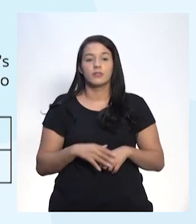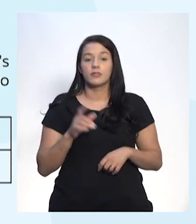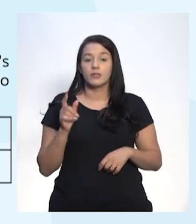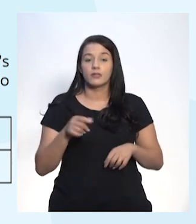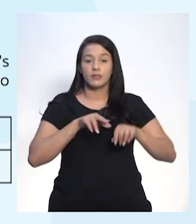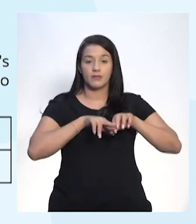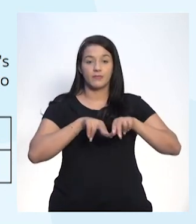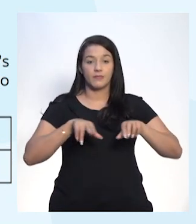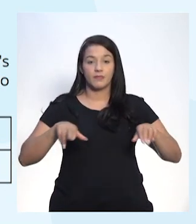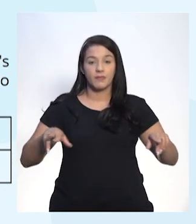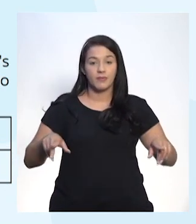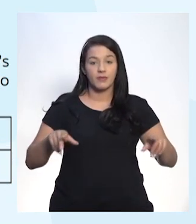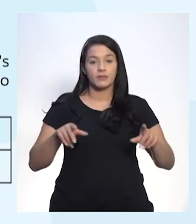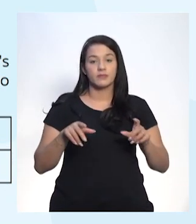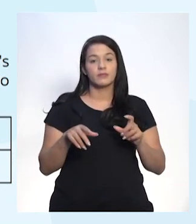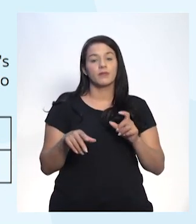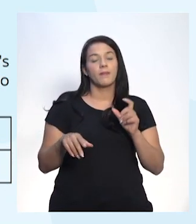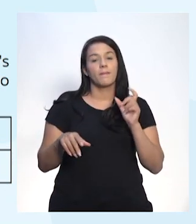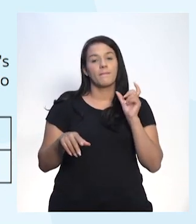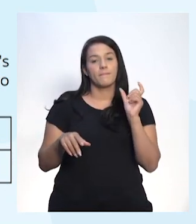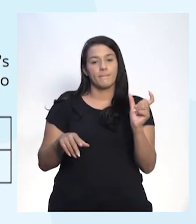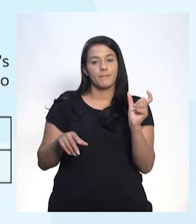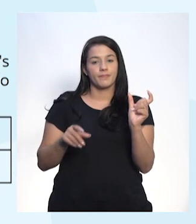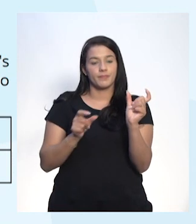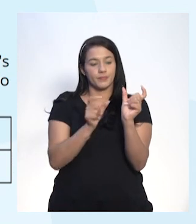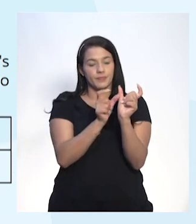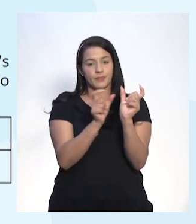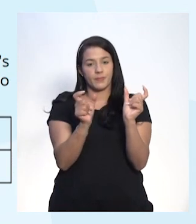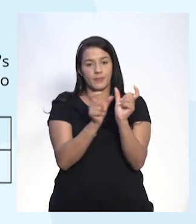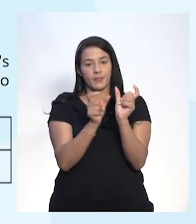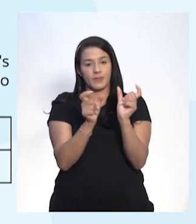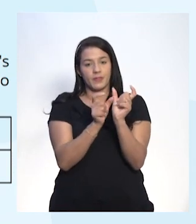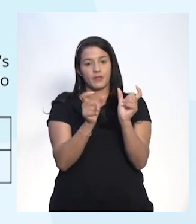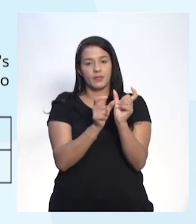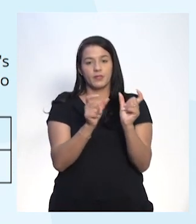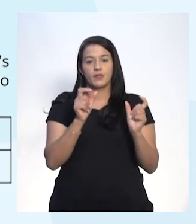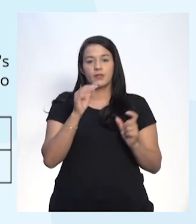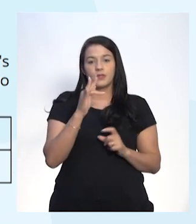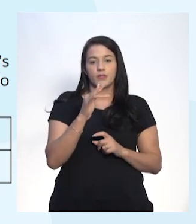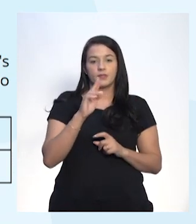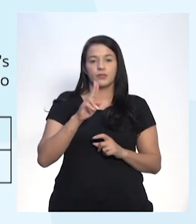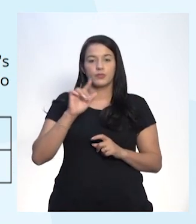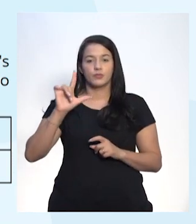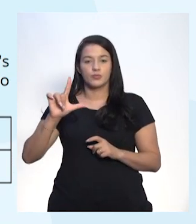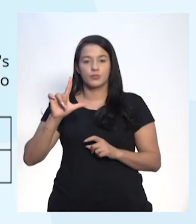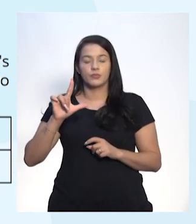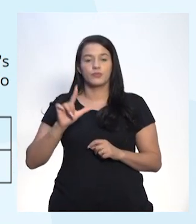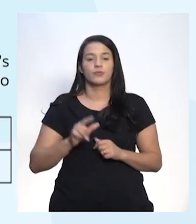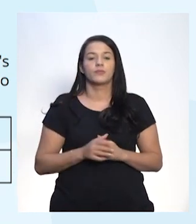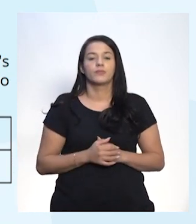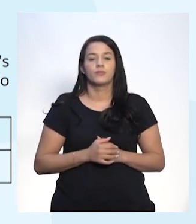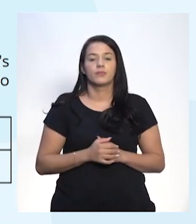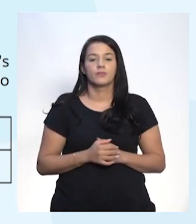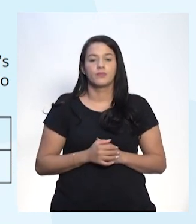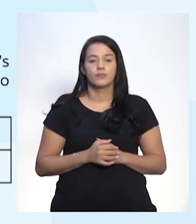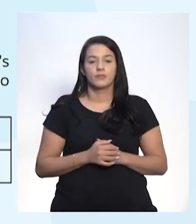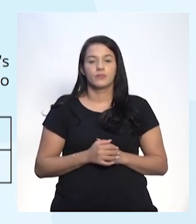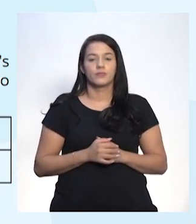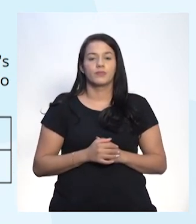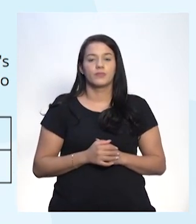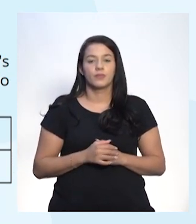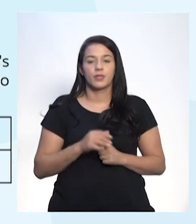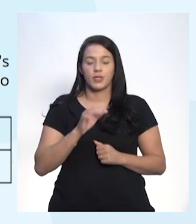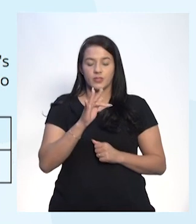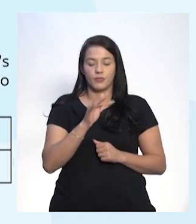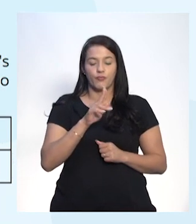aí, esse prefixo, esse sufixo que vem depois, prefixo vem antes, lógico. Esse sufixo